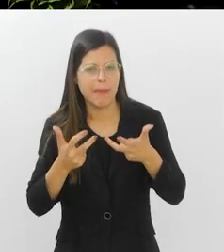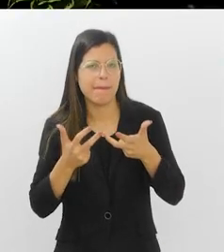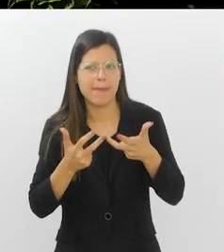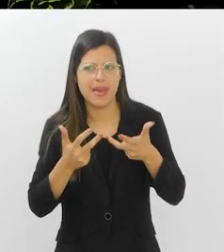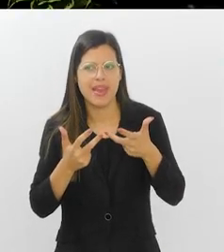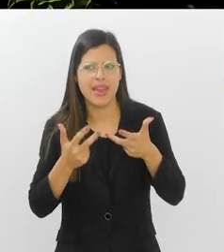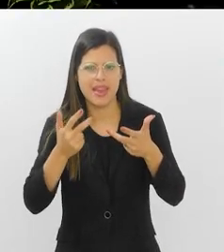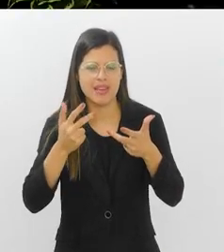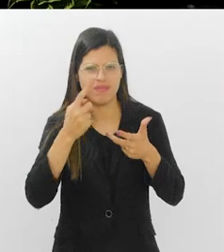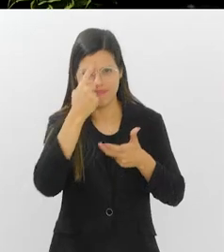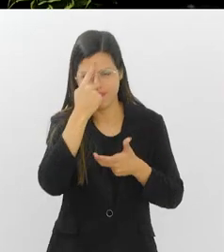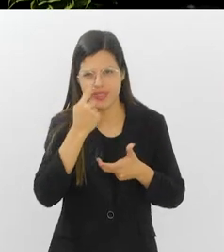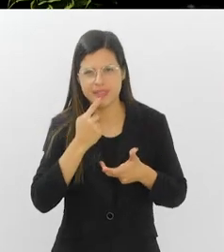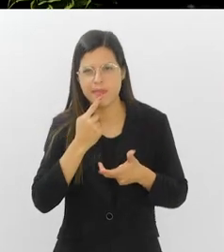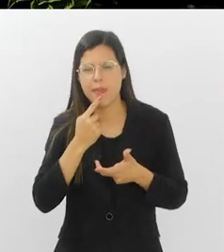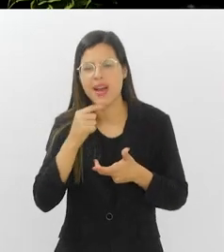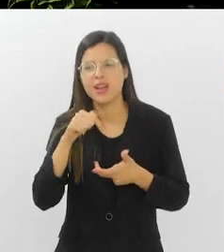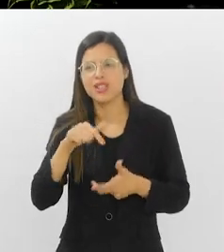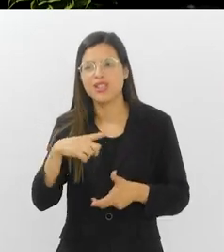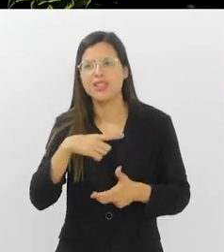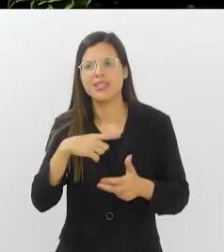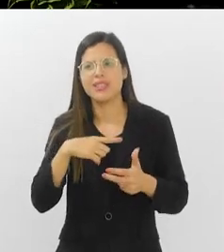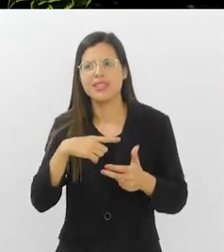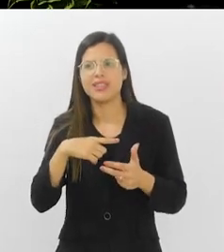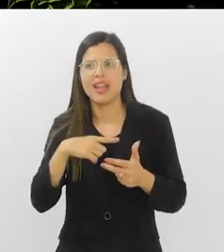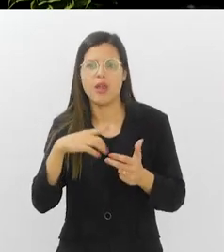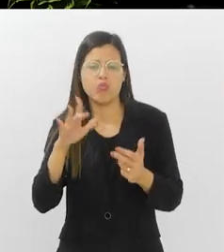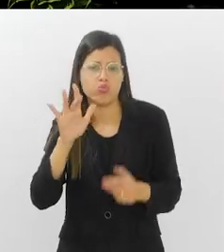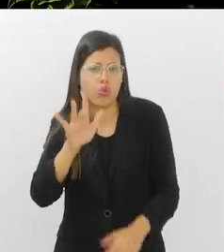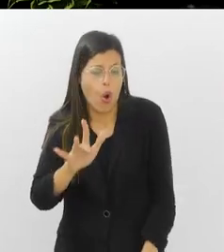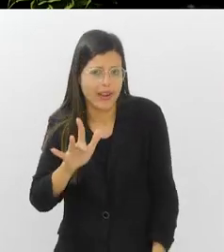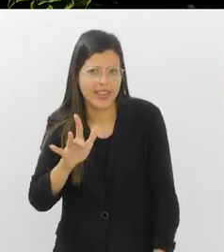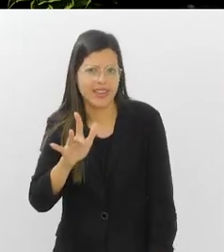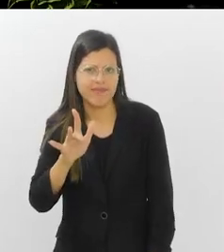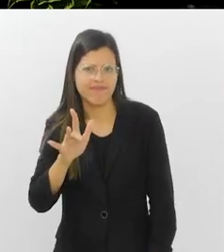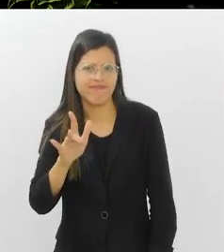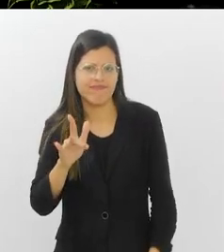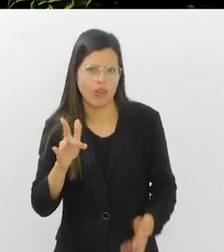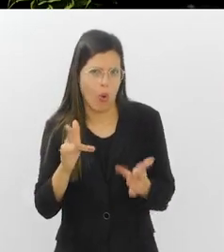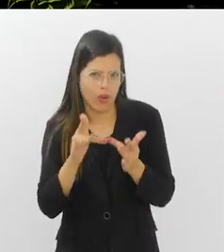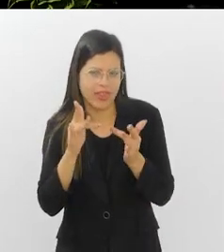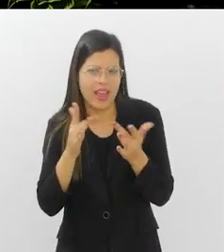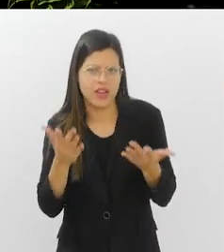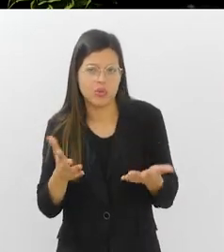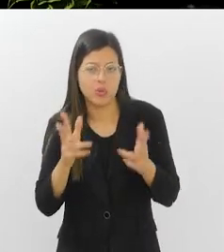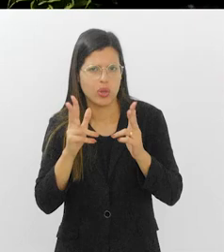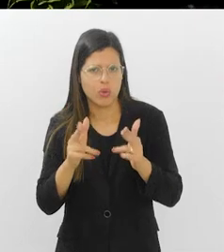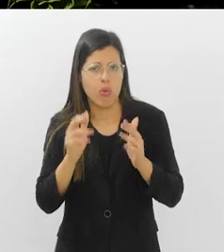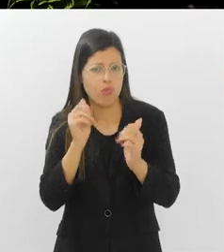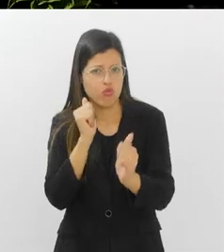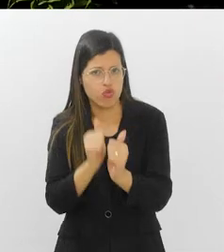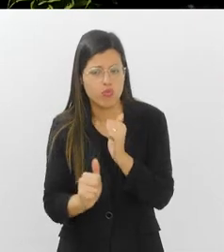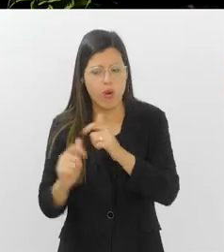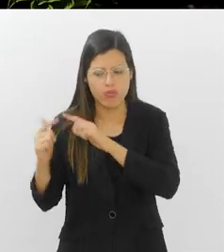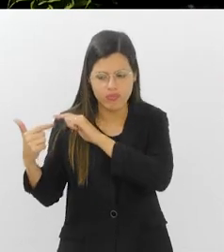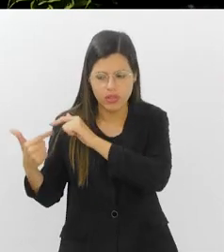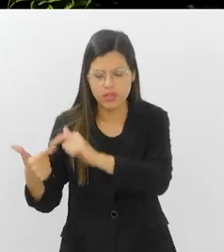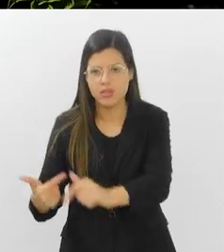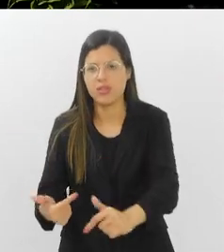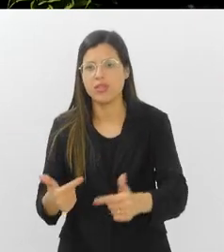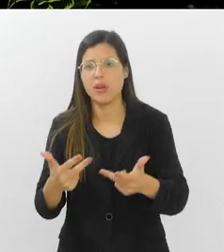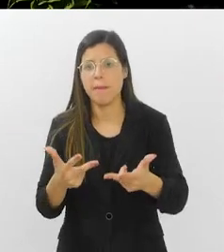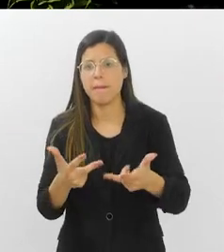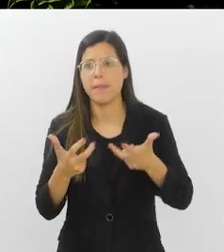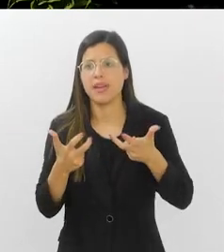perceber Pelas imagens que eh tem o contato físico né assim como no futebol tradicional a gente